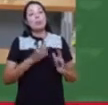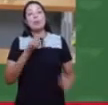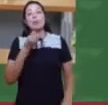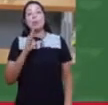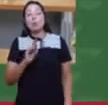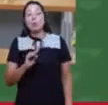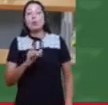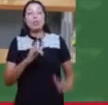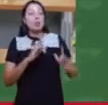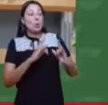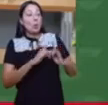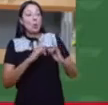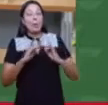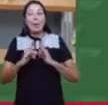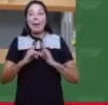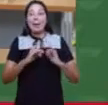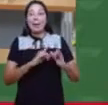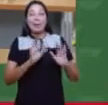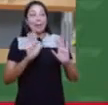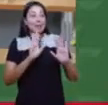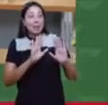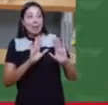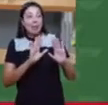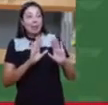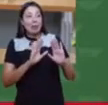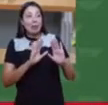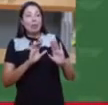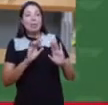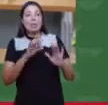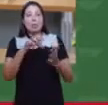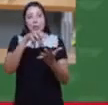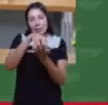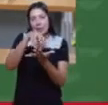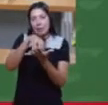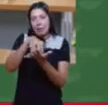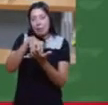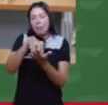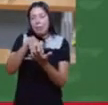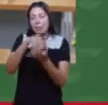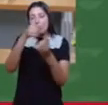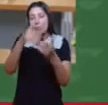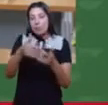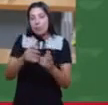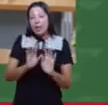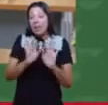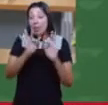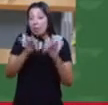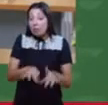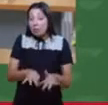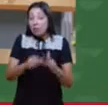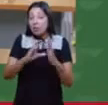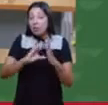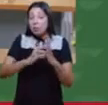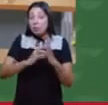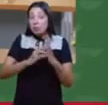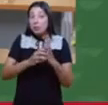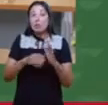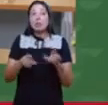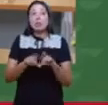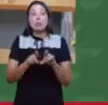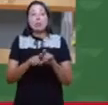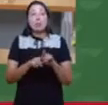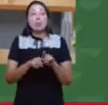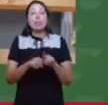noite, companheiros e companheiras, não ao Distritão, diz o Tarcísio Zimmermann, é o fim dos partidos e o fim